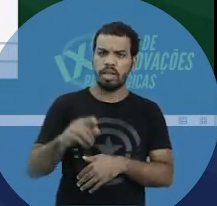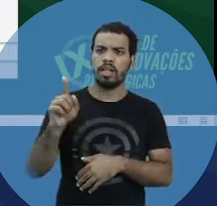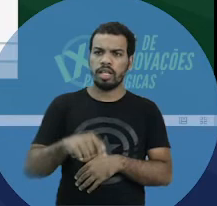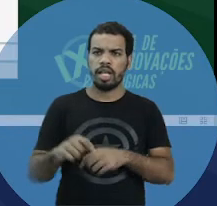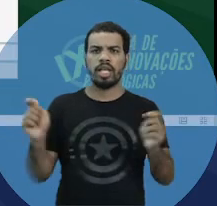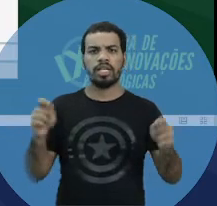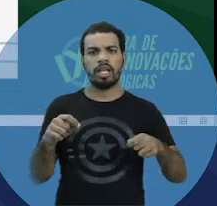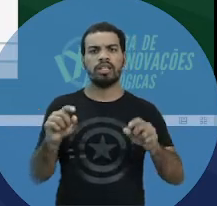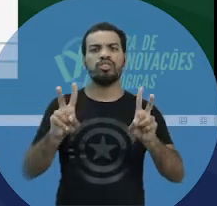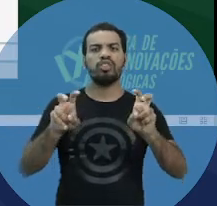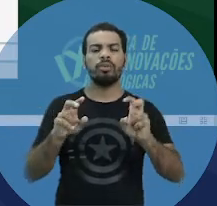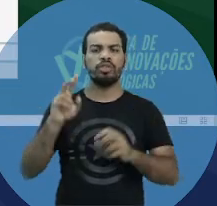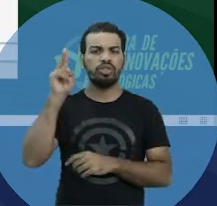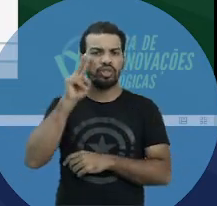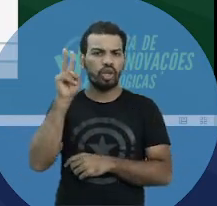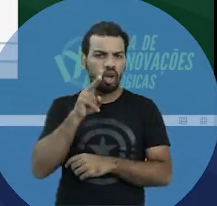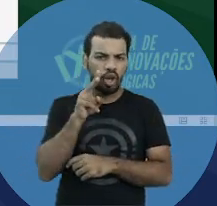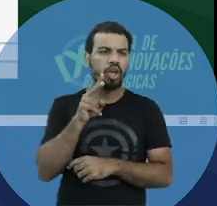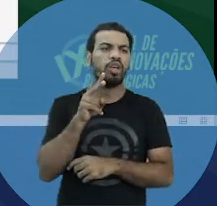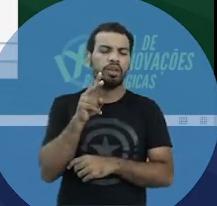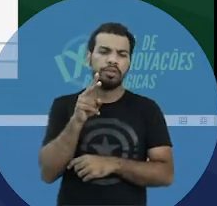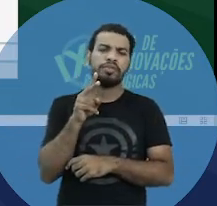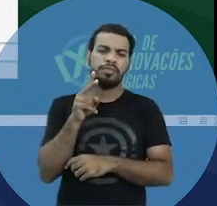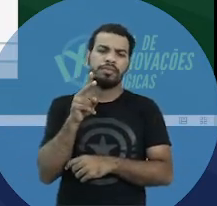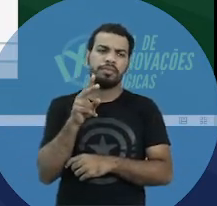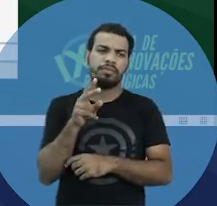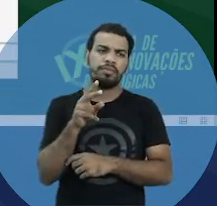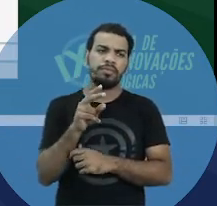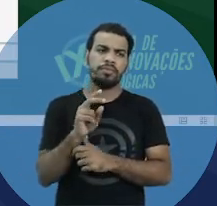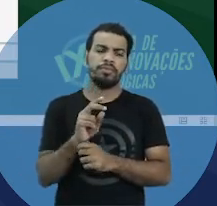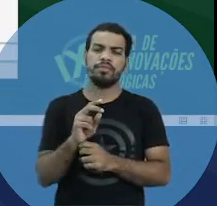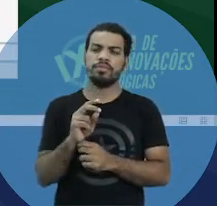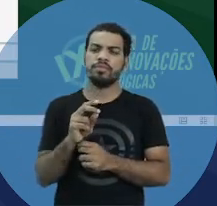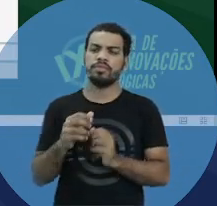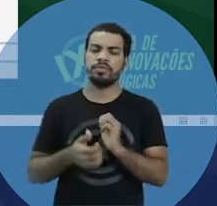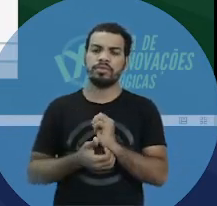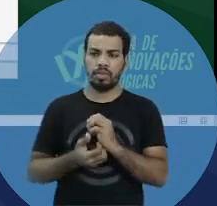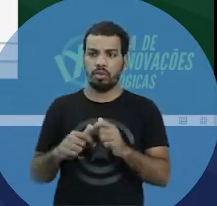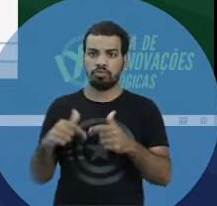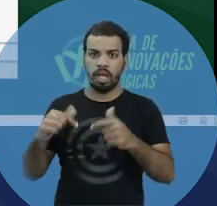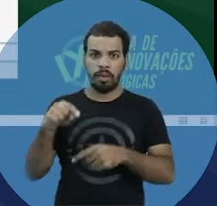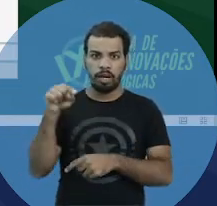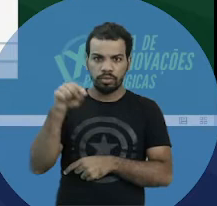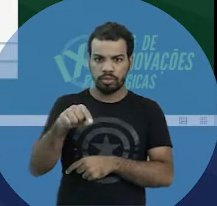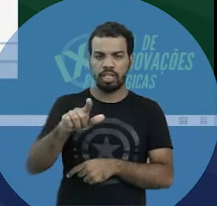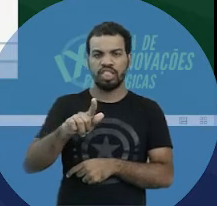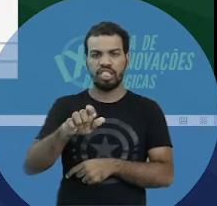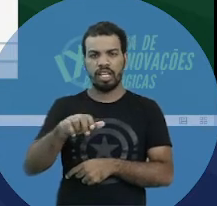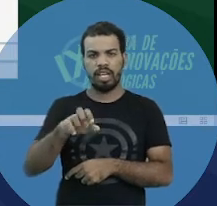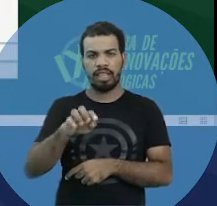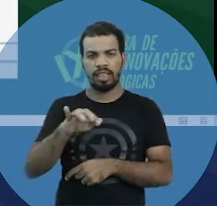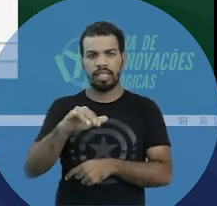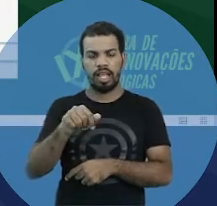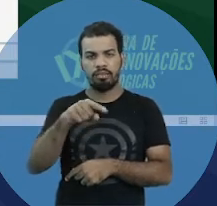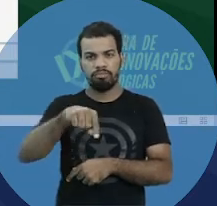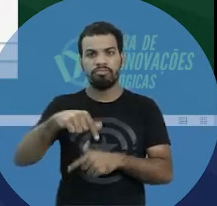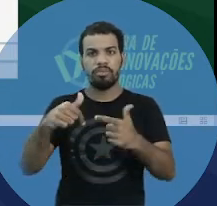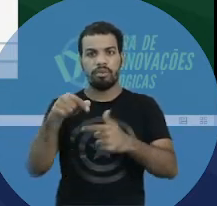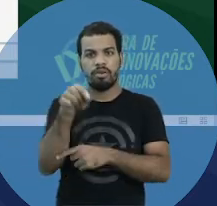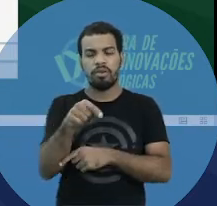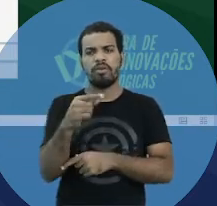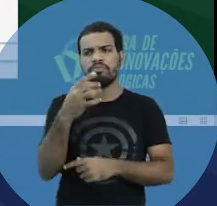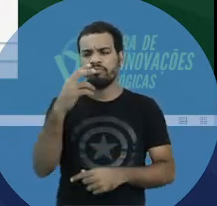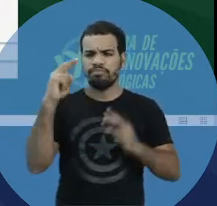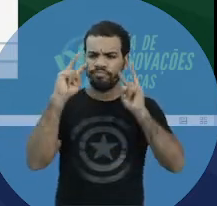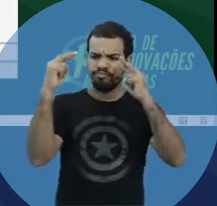de história, nossas raízes coloniais. Então, uma coisa que eu trabalho muito dentro de genética com eles é isso. Se olhem, se